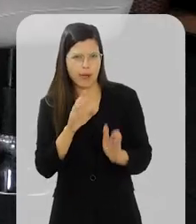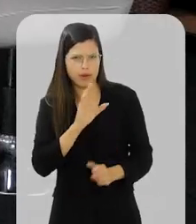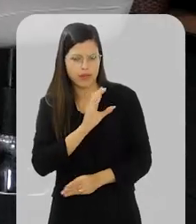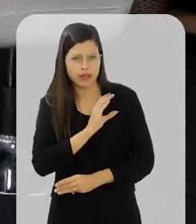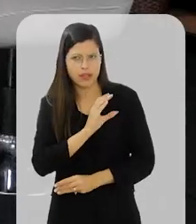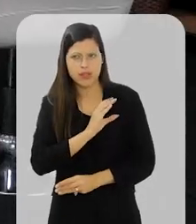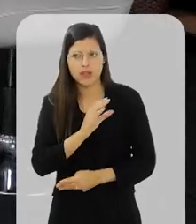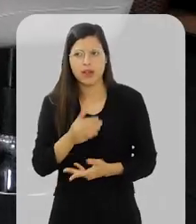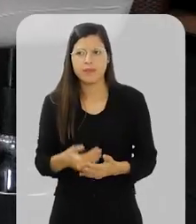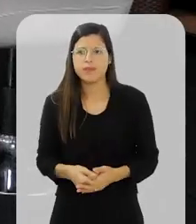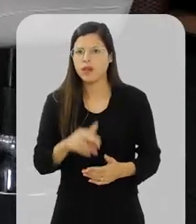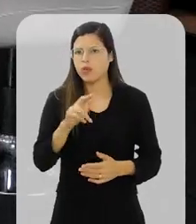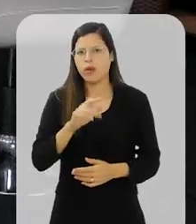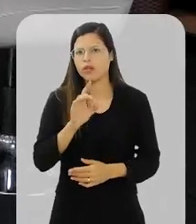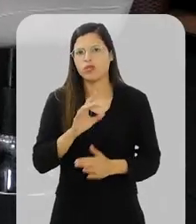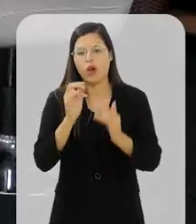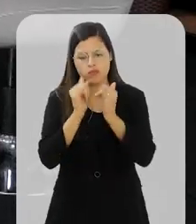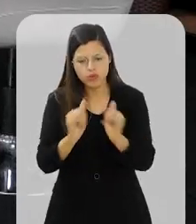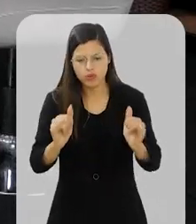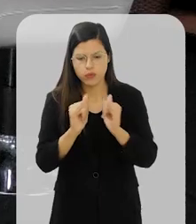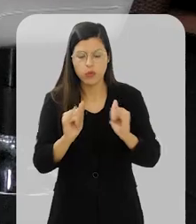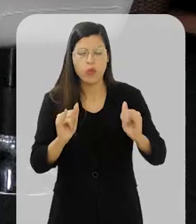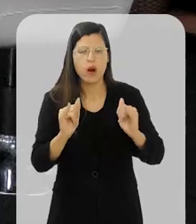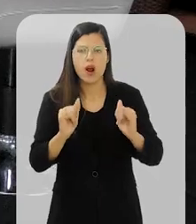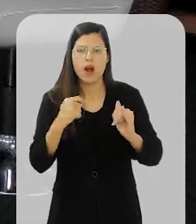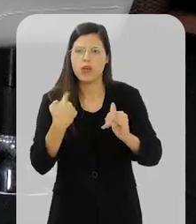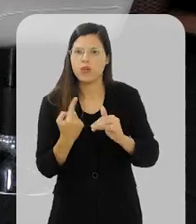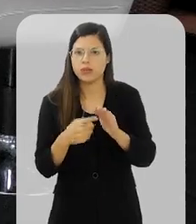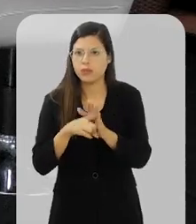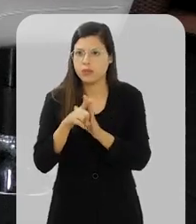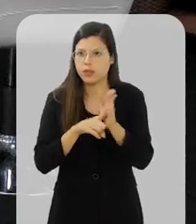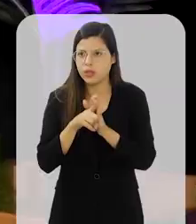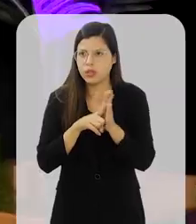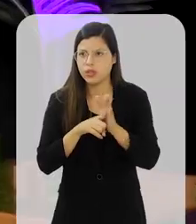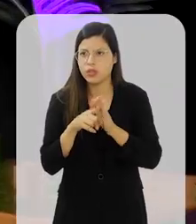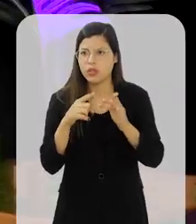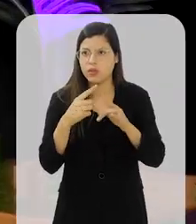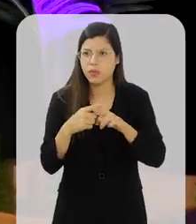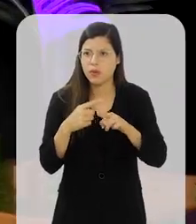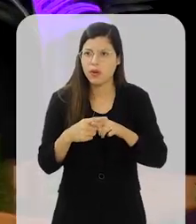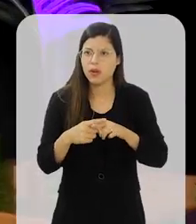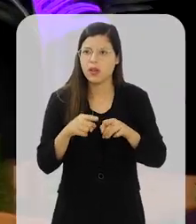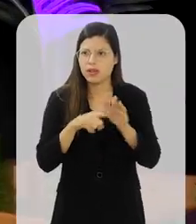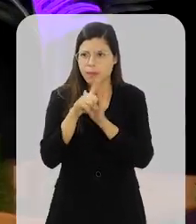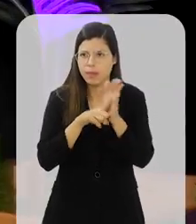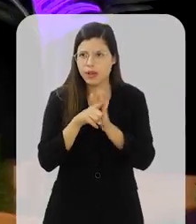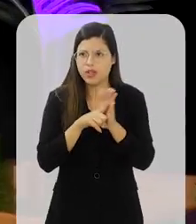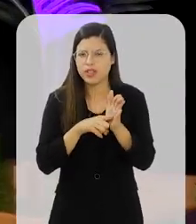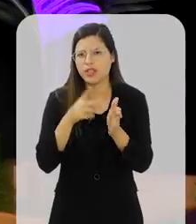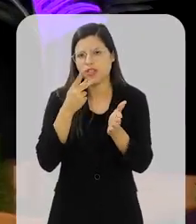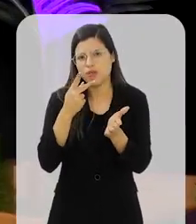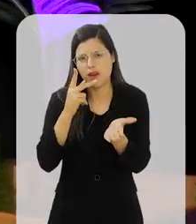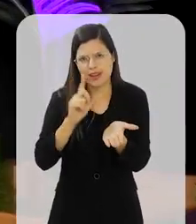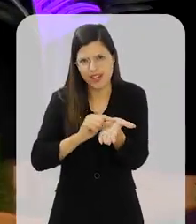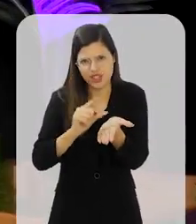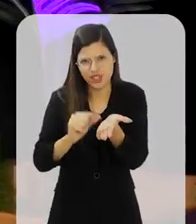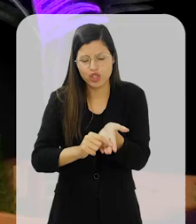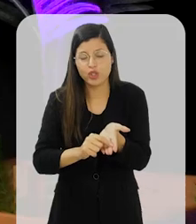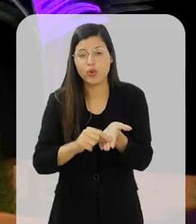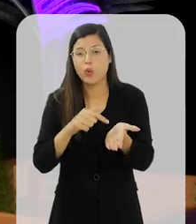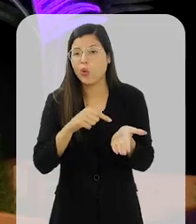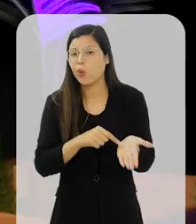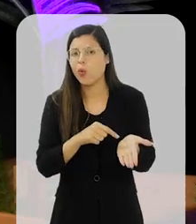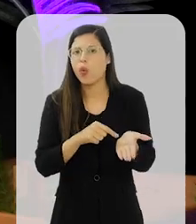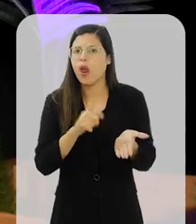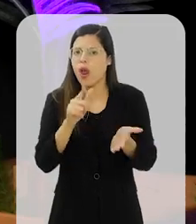só divulgar o nosso trabalho, né? Porque o objetivo, quando a gente gera um produto, né? O produto que a gente chama de artigo, é